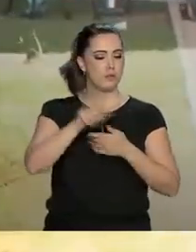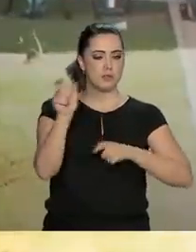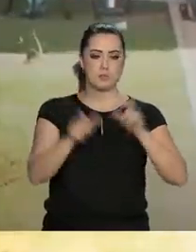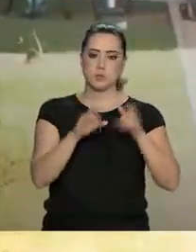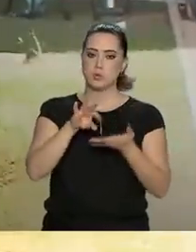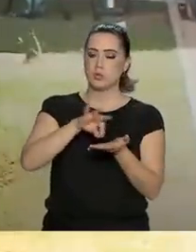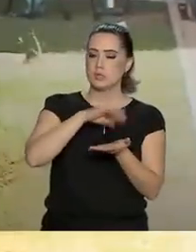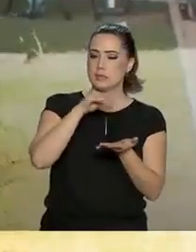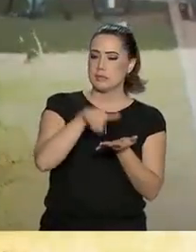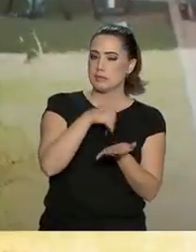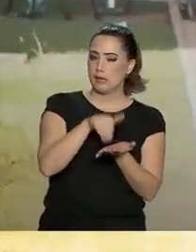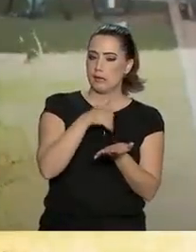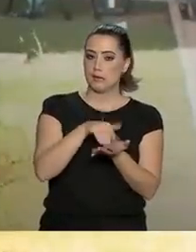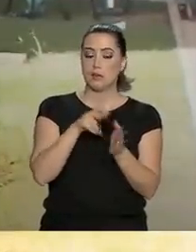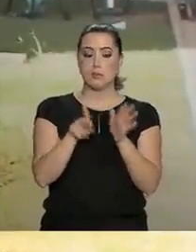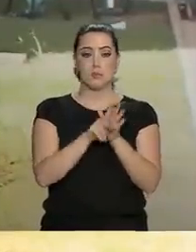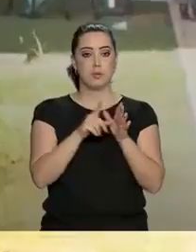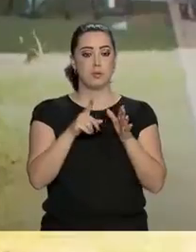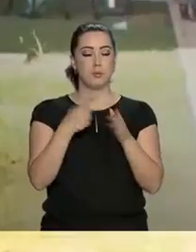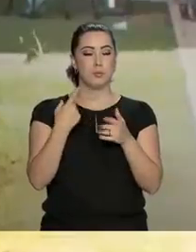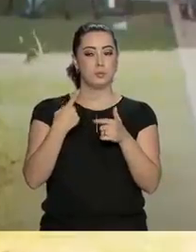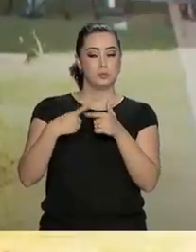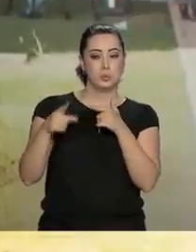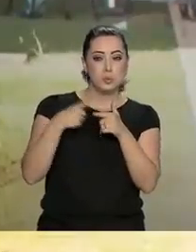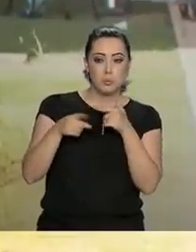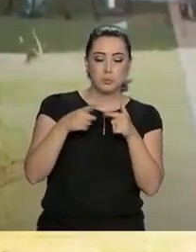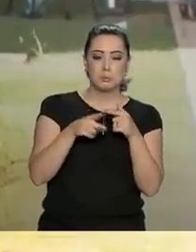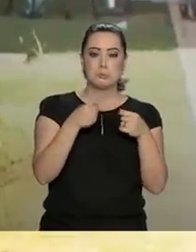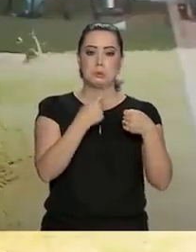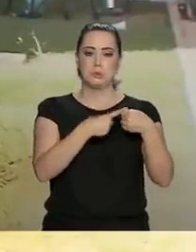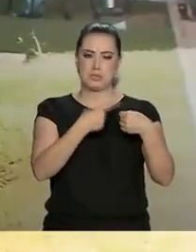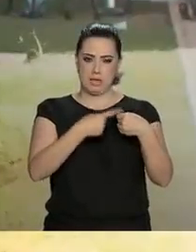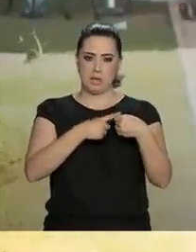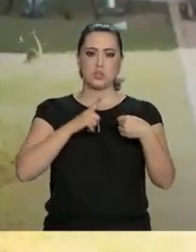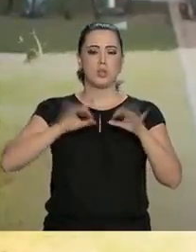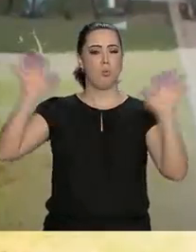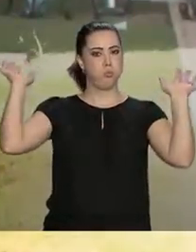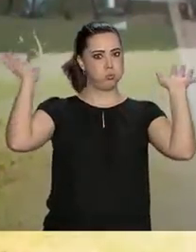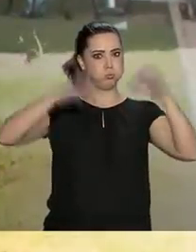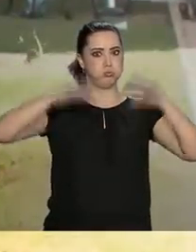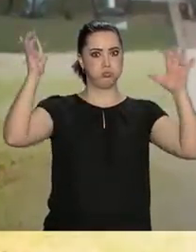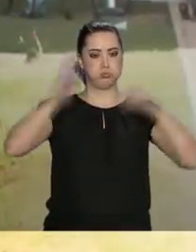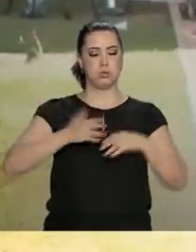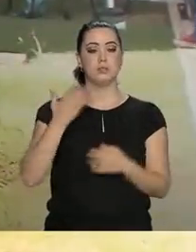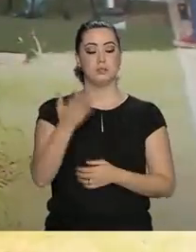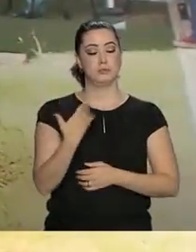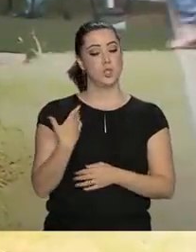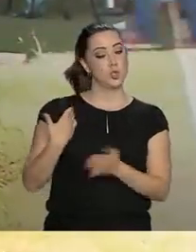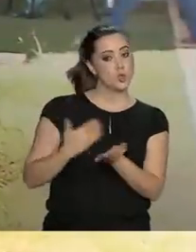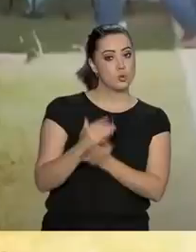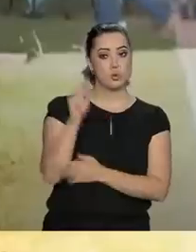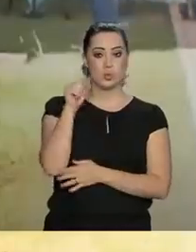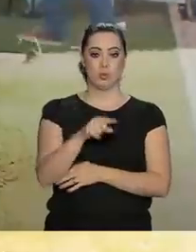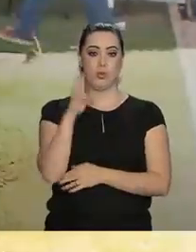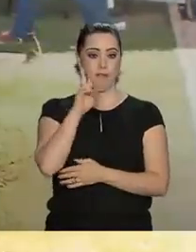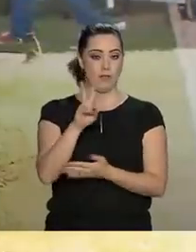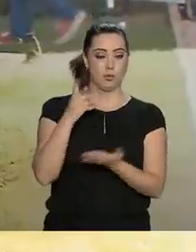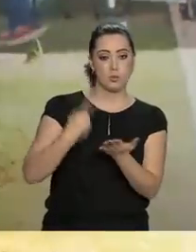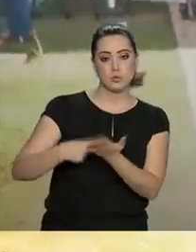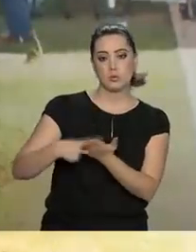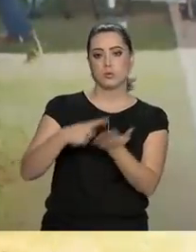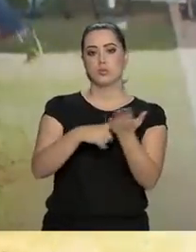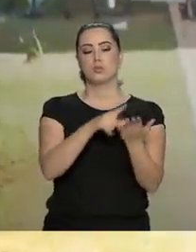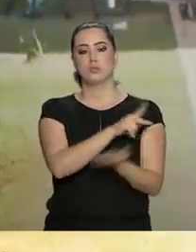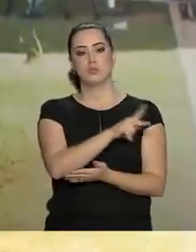secretários da cidade que foi atingida por fortes chuvas neste mês. A gente segue por aqui acompanhando a agenda